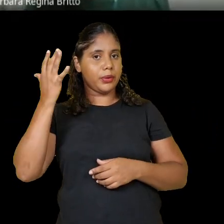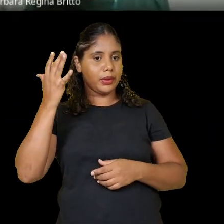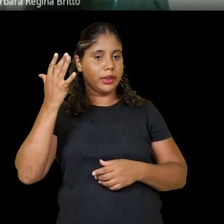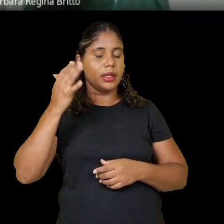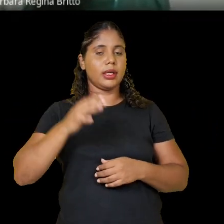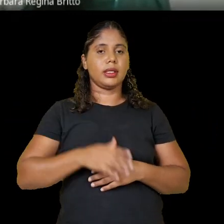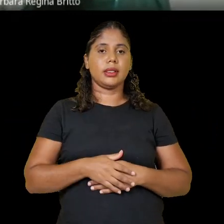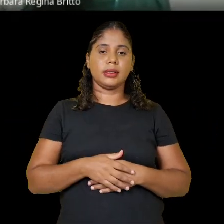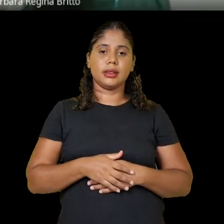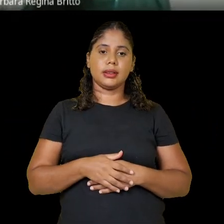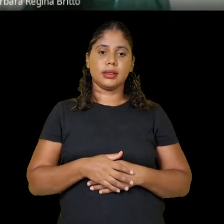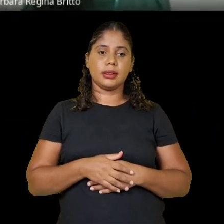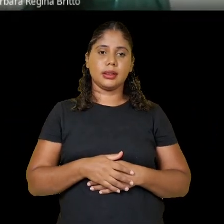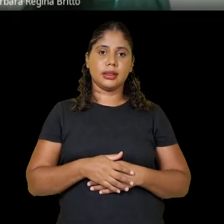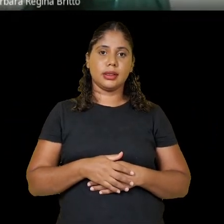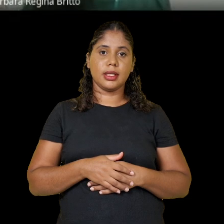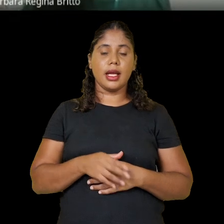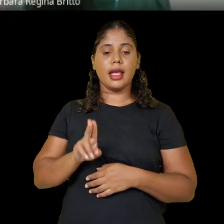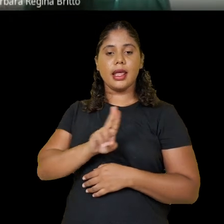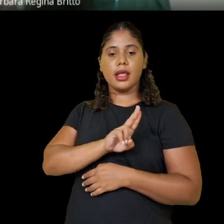de